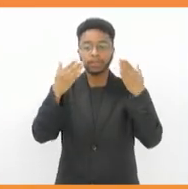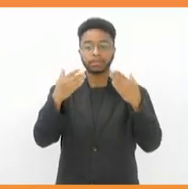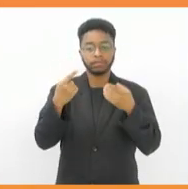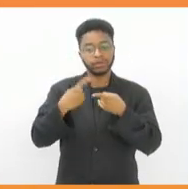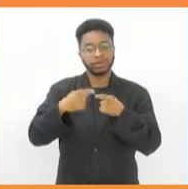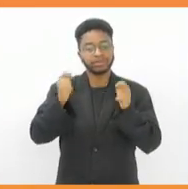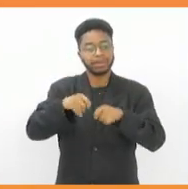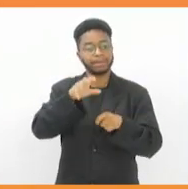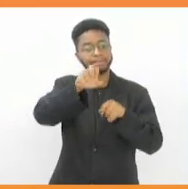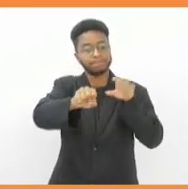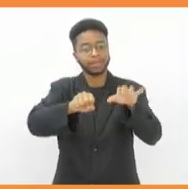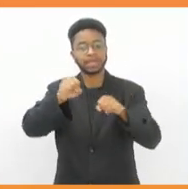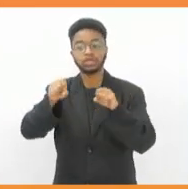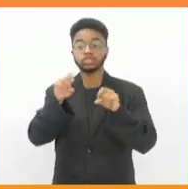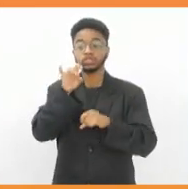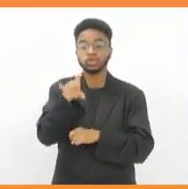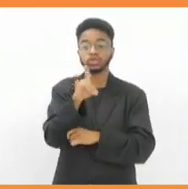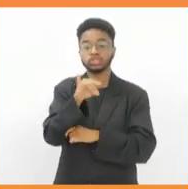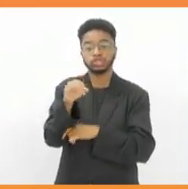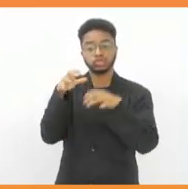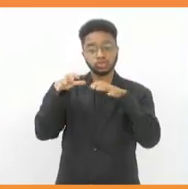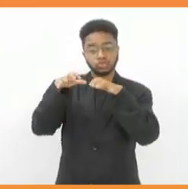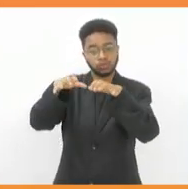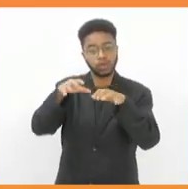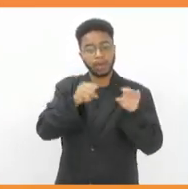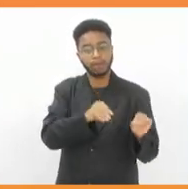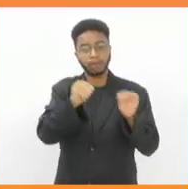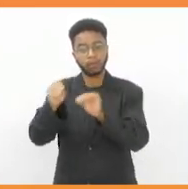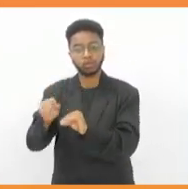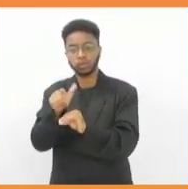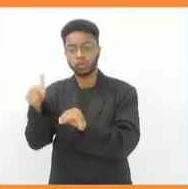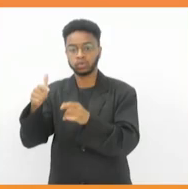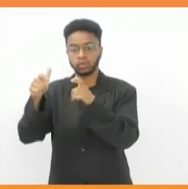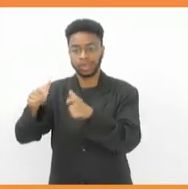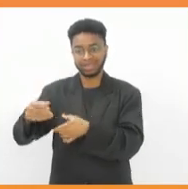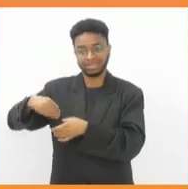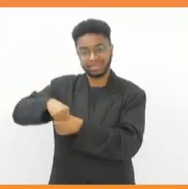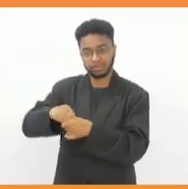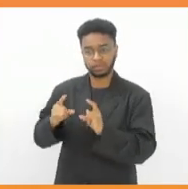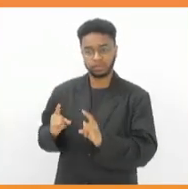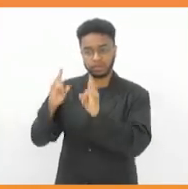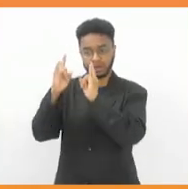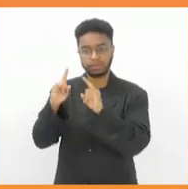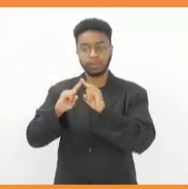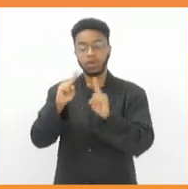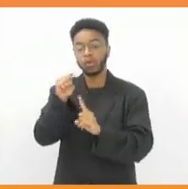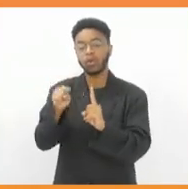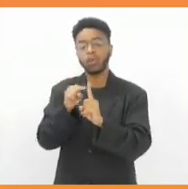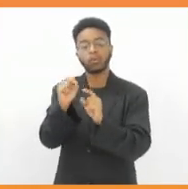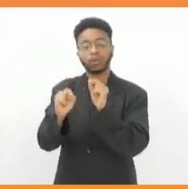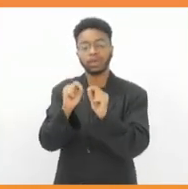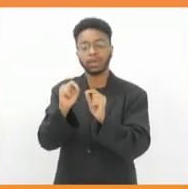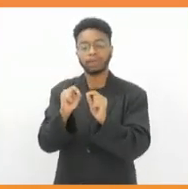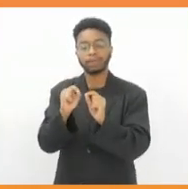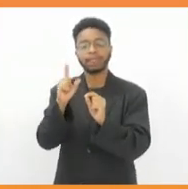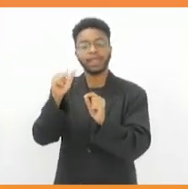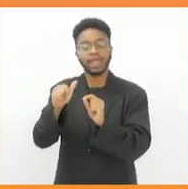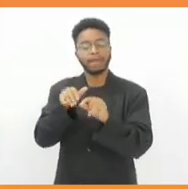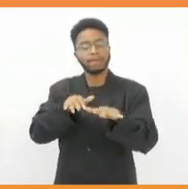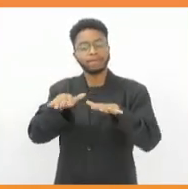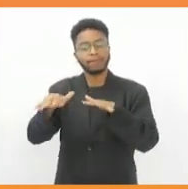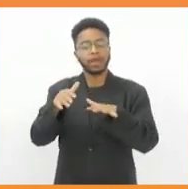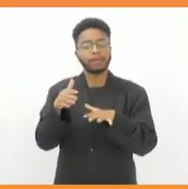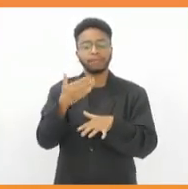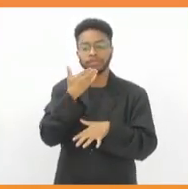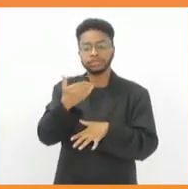acesso. Somente nos dias de chuva, o material é levado para o interior do prédio. O objetivo da campanha, que vai até o final do inverno, é mobilizar a